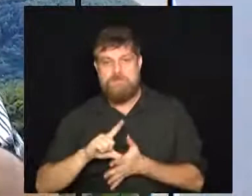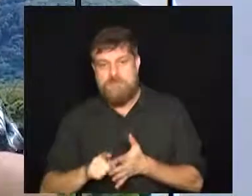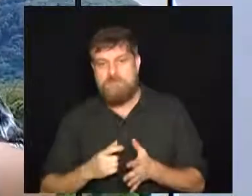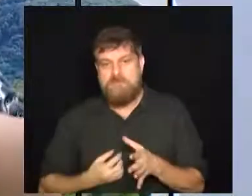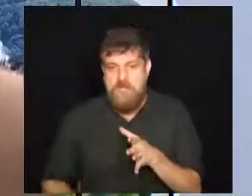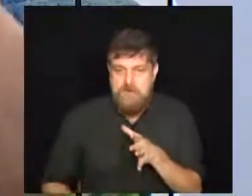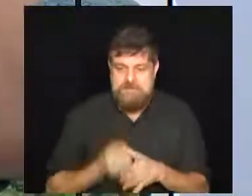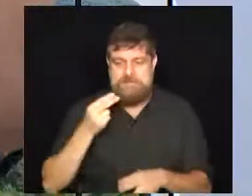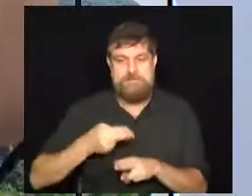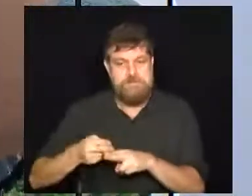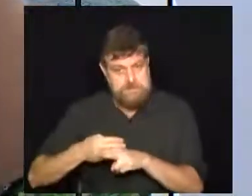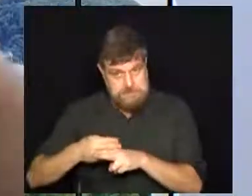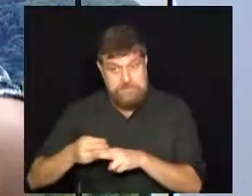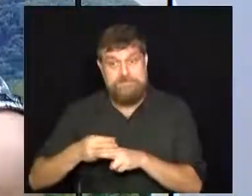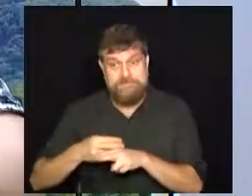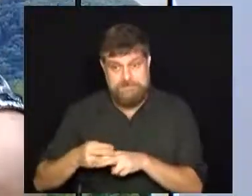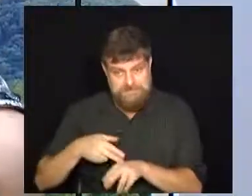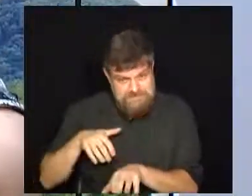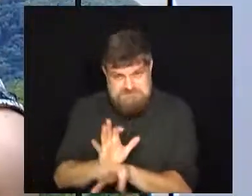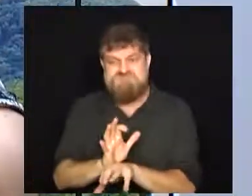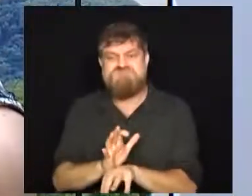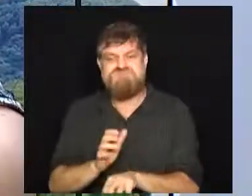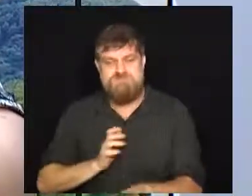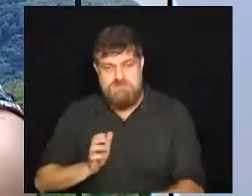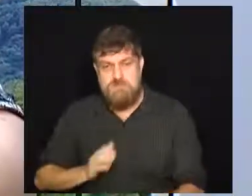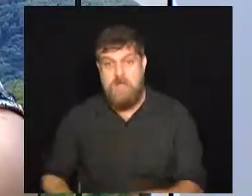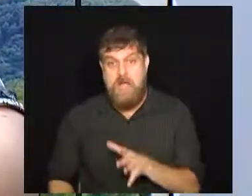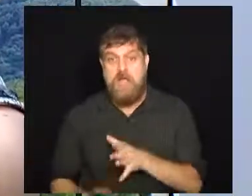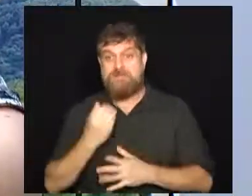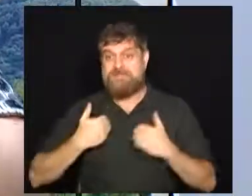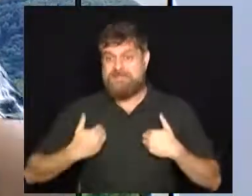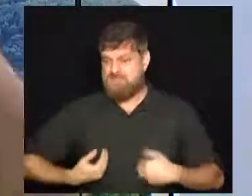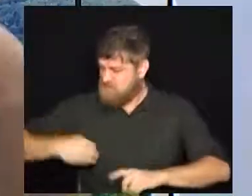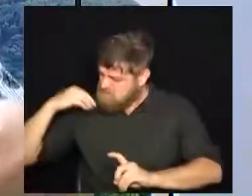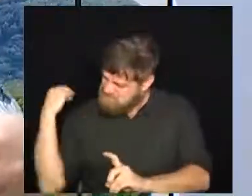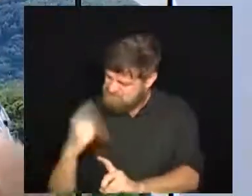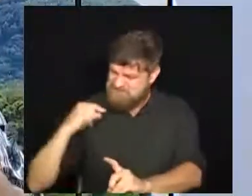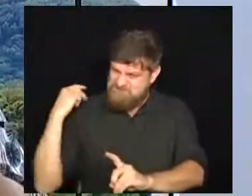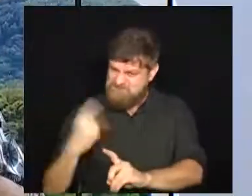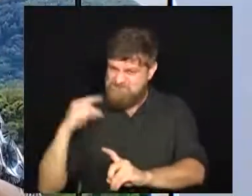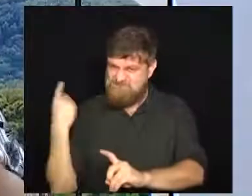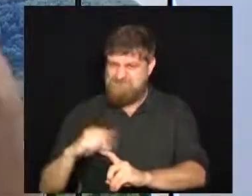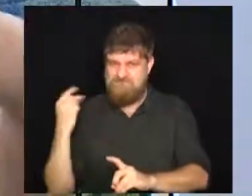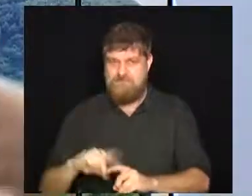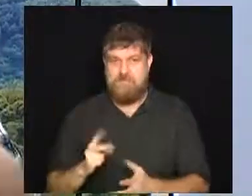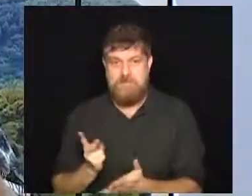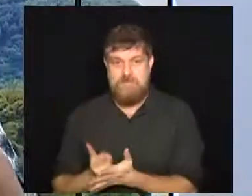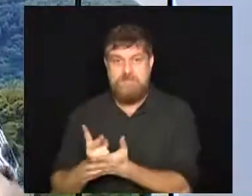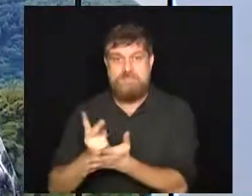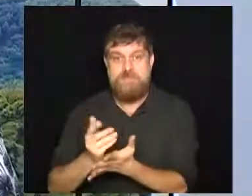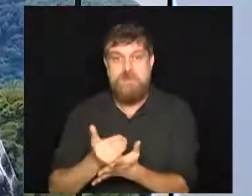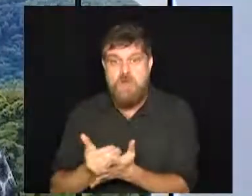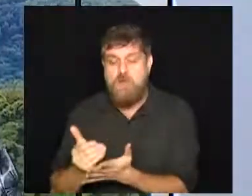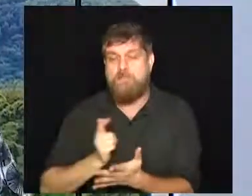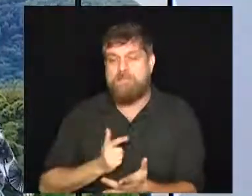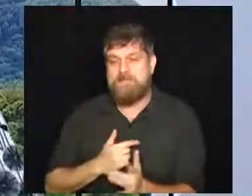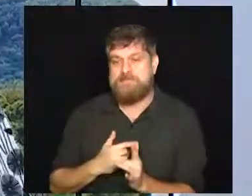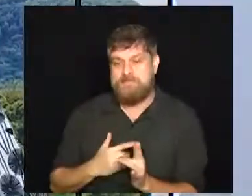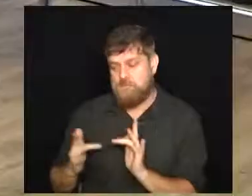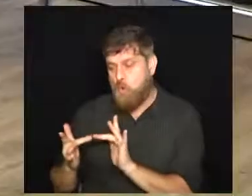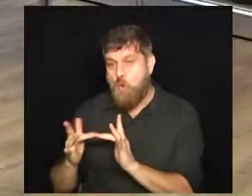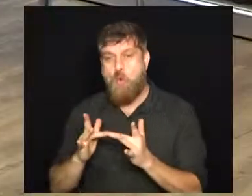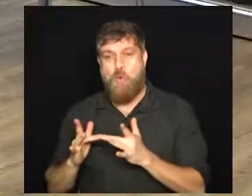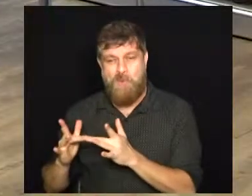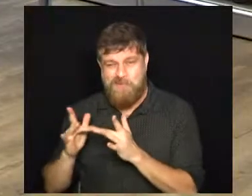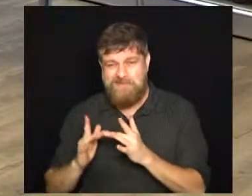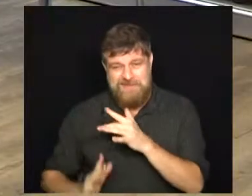para sexual, até ir na violência física. Mas normalmente é sempre por relacionamentos abusivos. E a